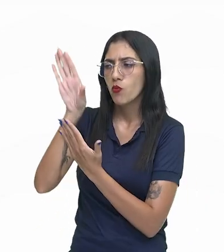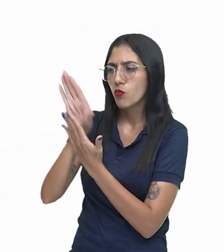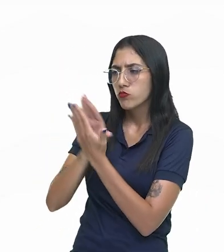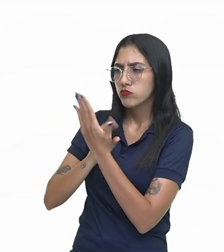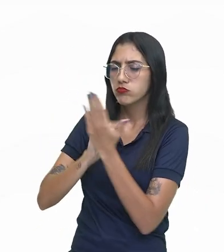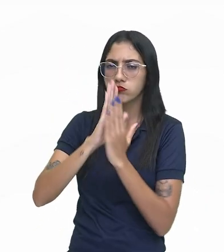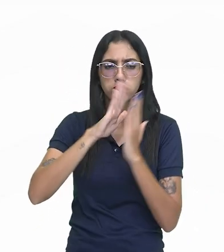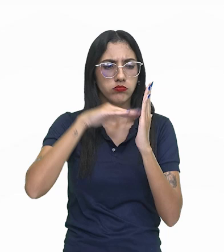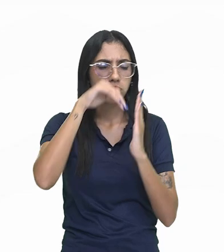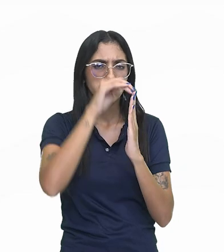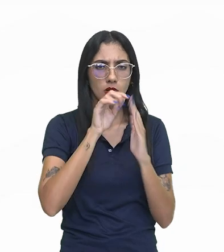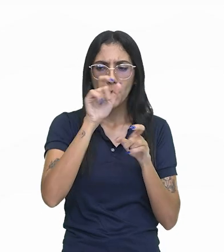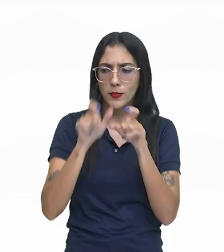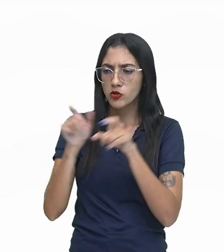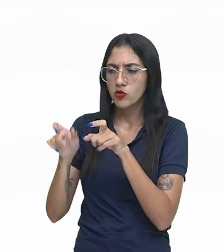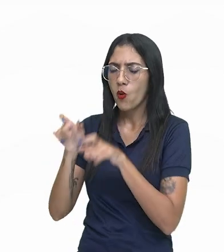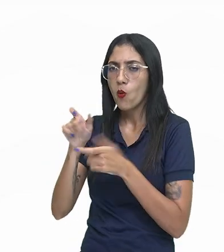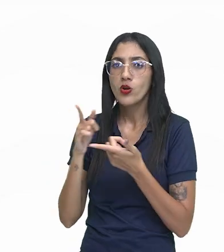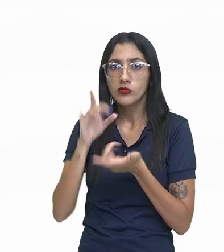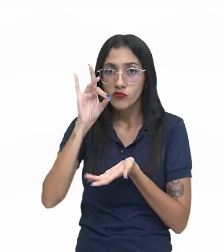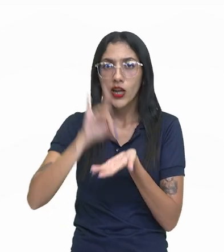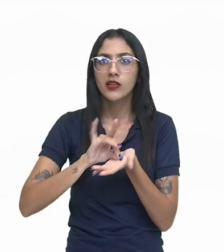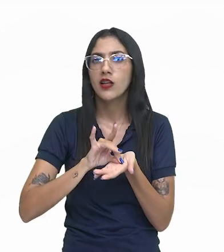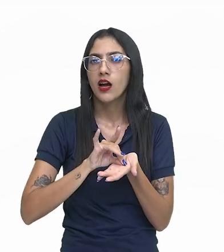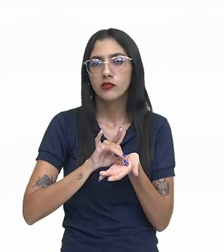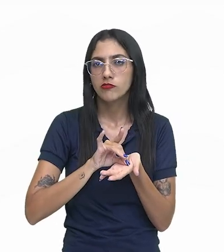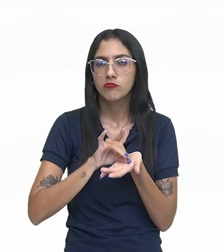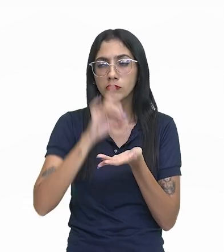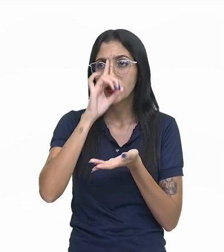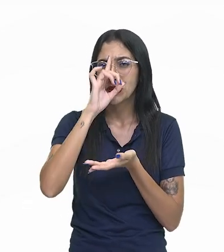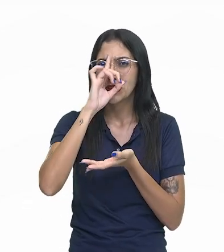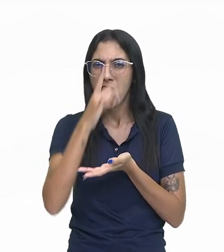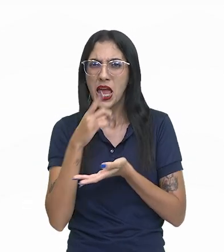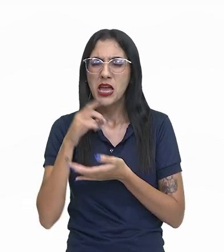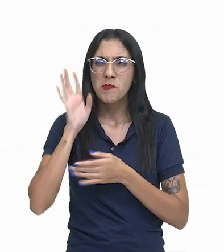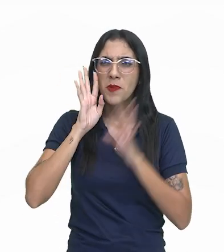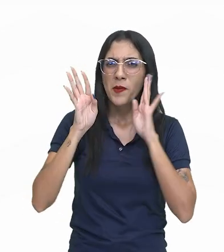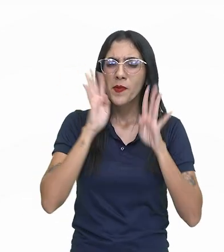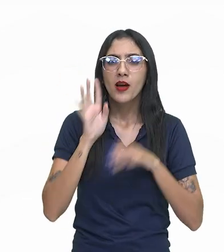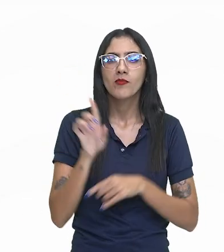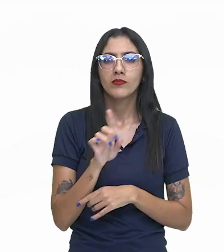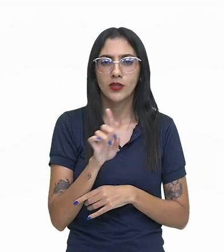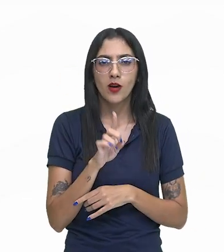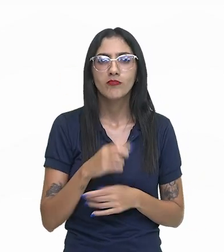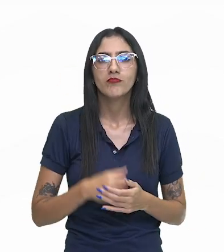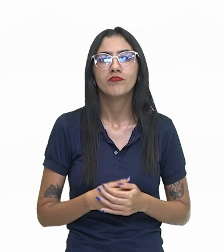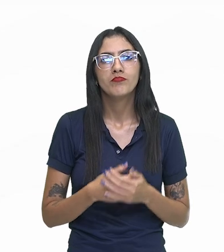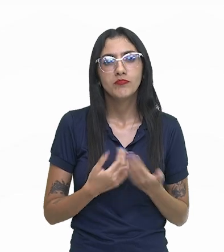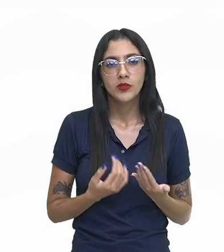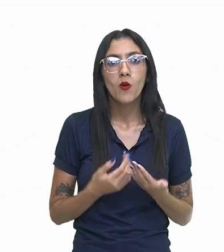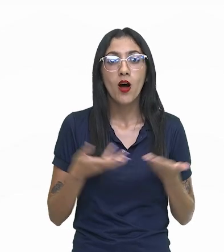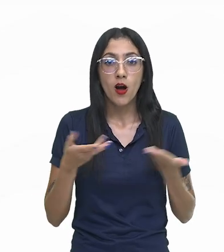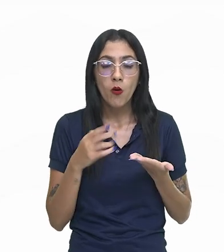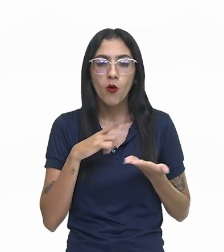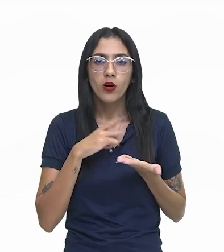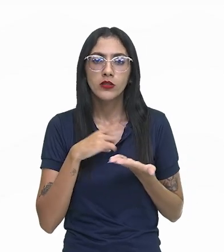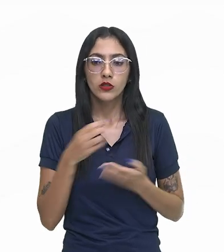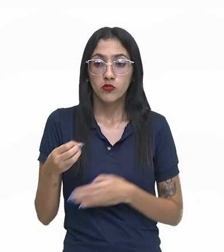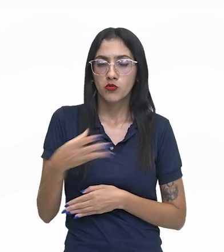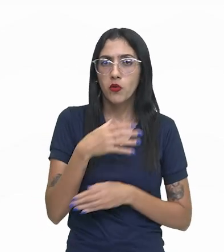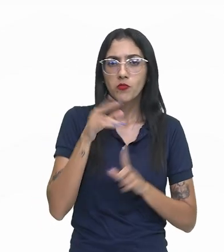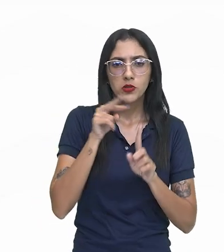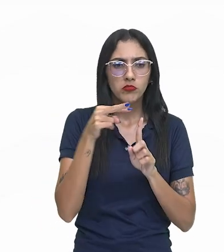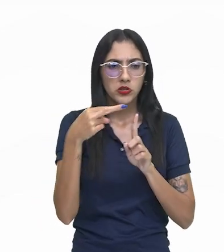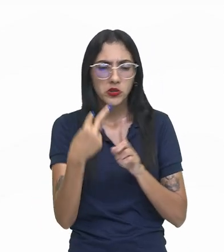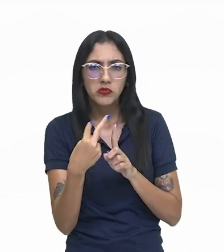aparentam, sem idealizações. Dessa forma, por conta do amadurecimento da industrialização e da